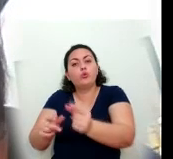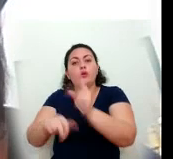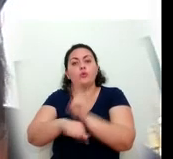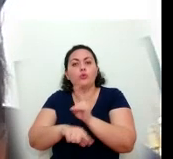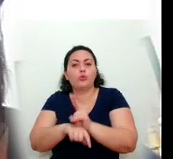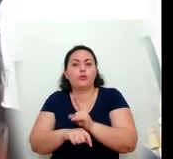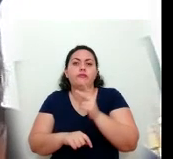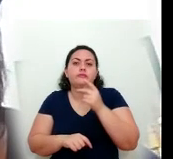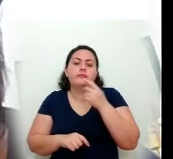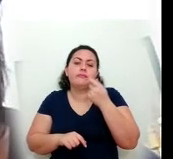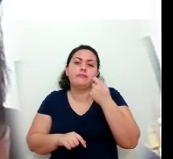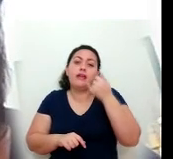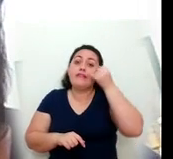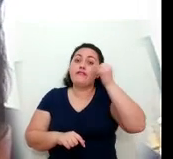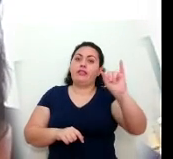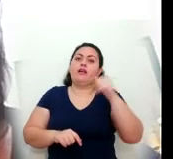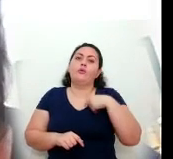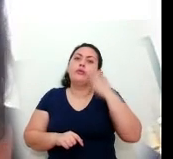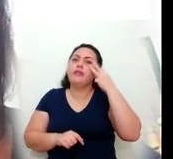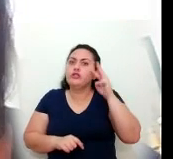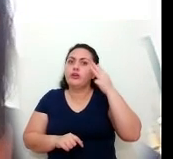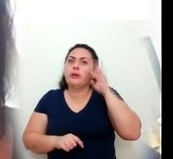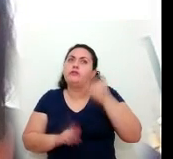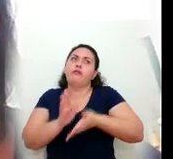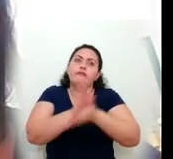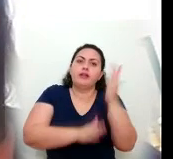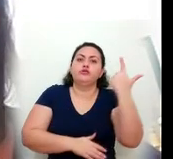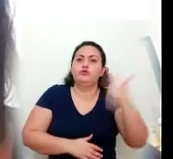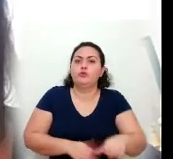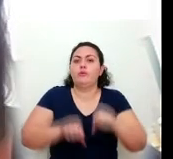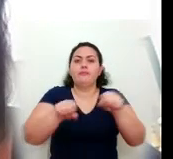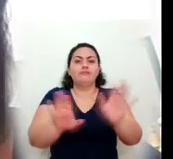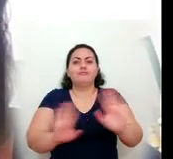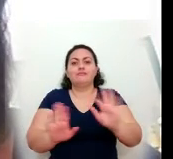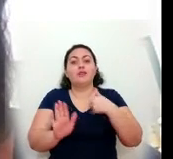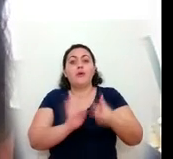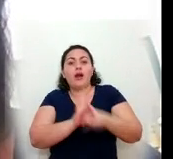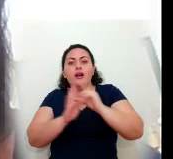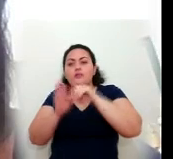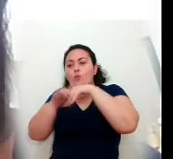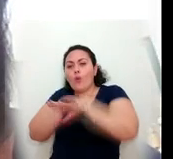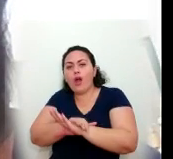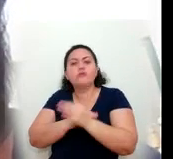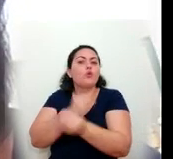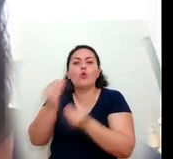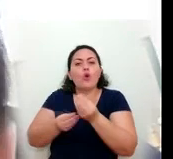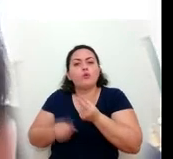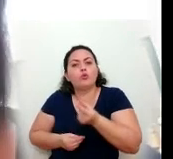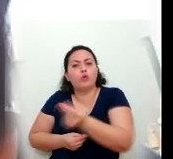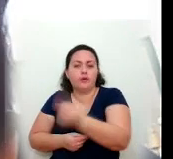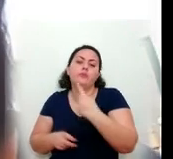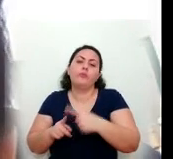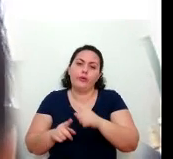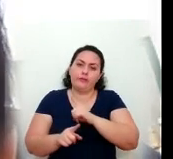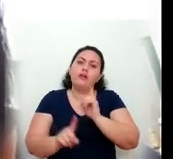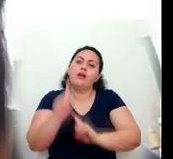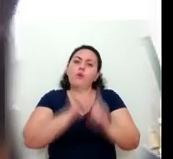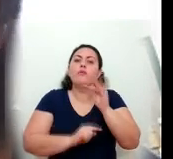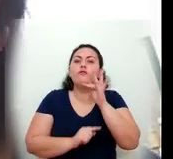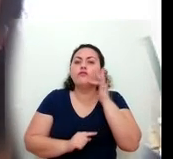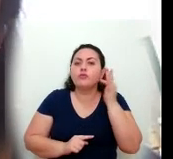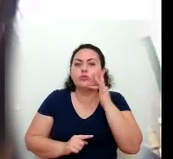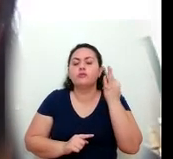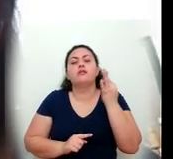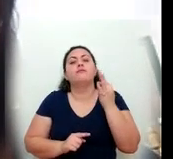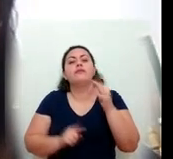cada 3, 4 dias fazer compras, né? A gente tem algumas frutas e verduras que duram um pouco, né? As folhas